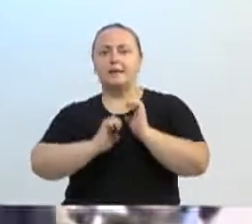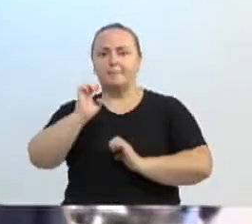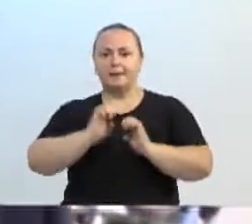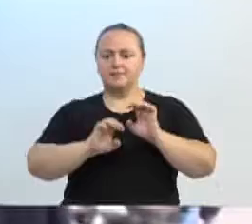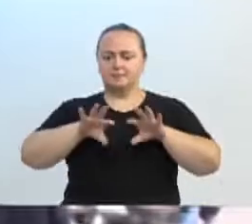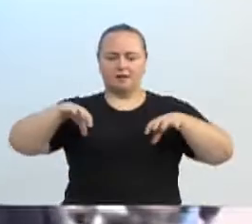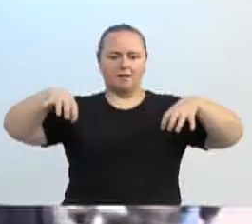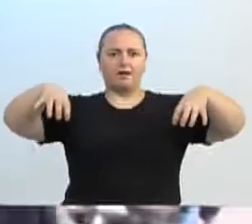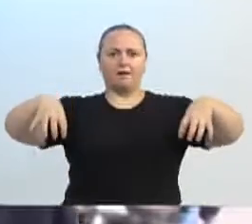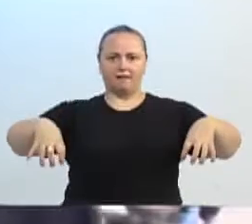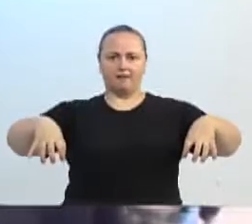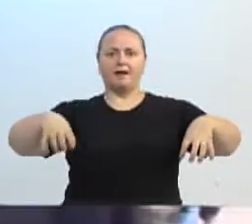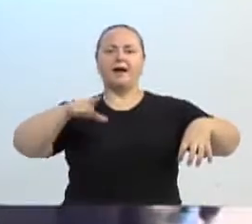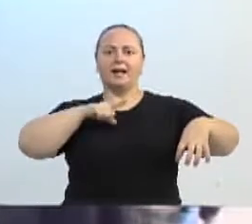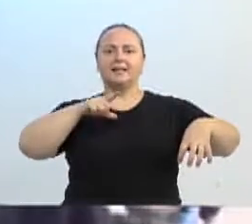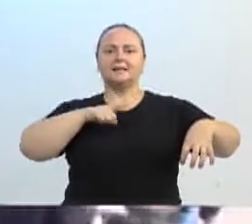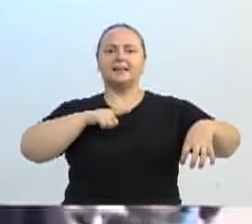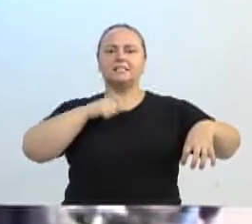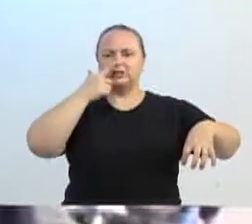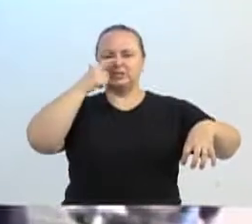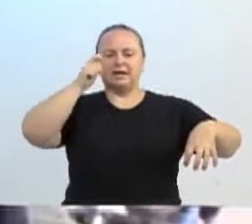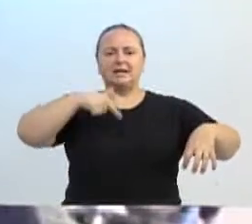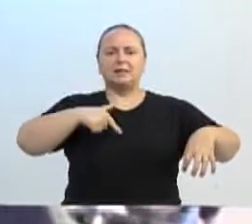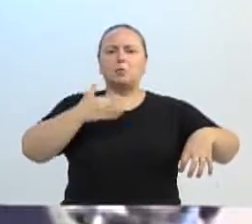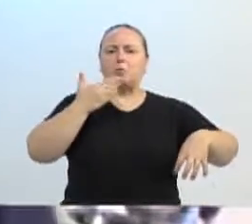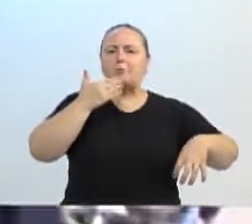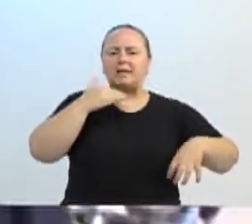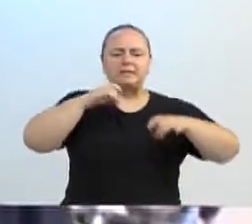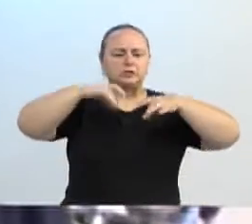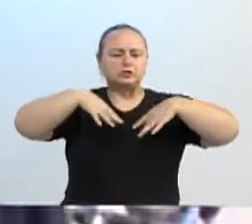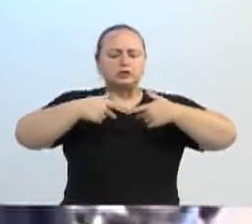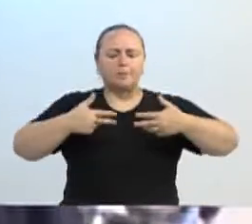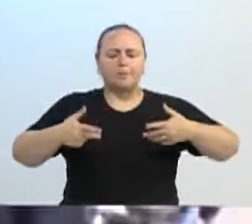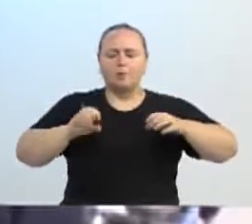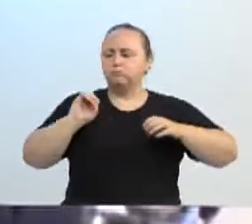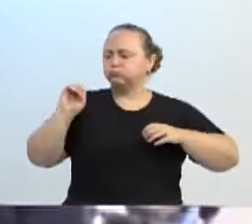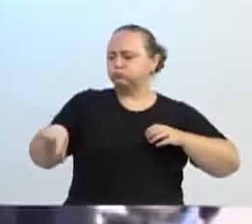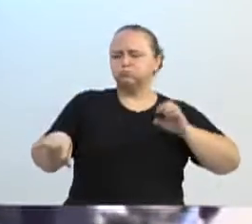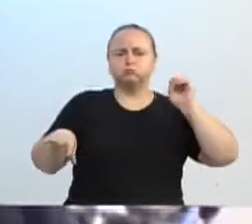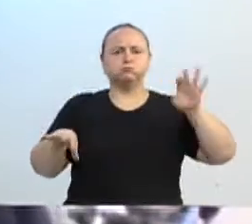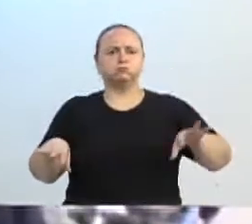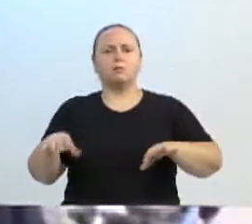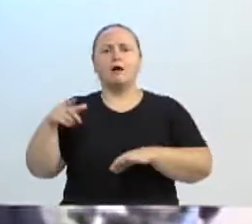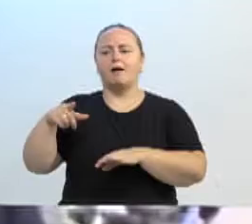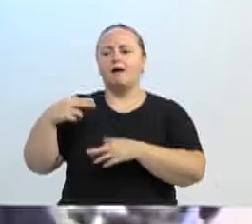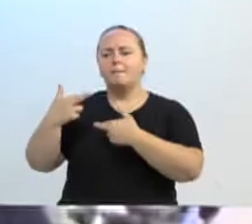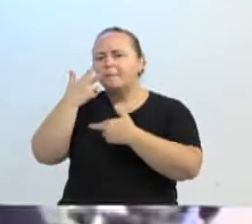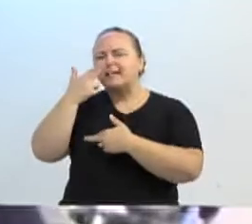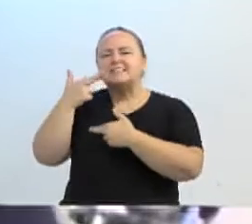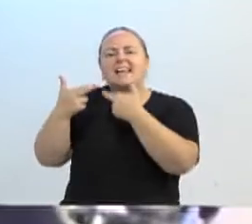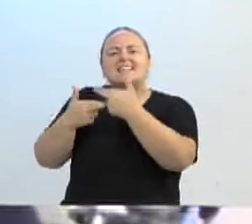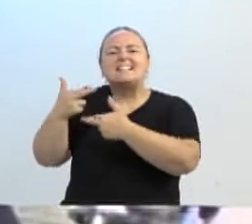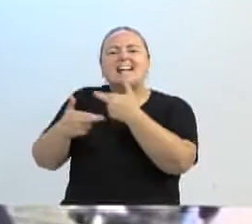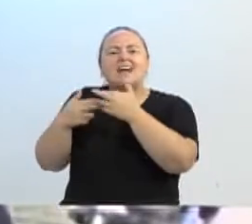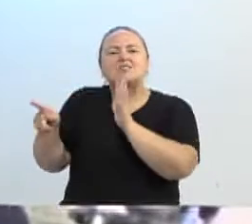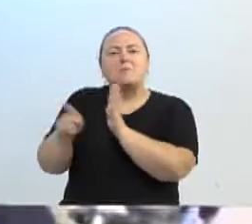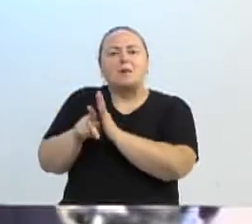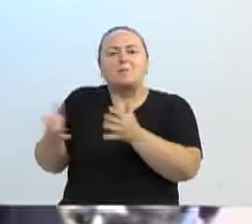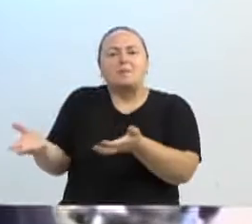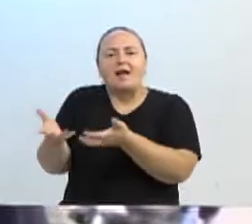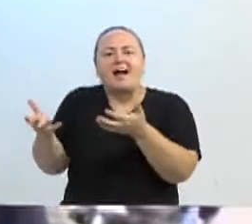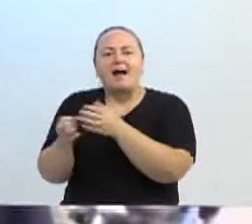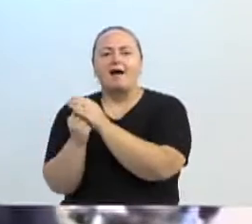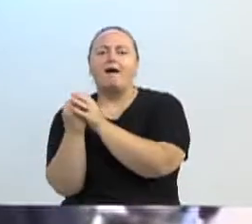da Concap, uma no Itacorubi e outra no norte da ilha. Nós já temos coletas de roçada que a Concap faz, ela já separa a